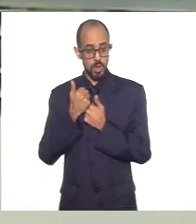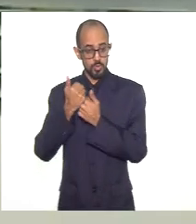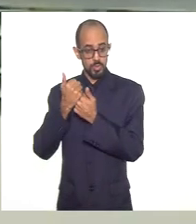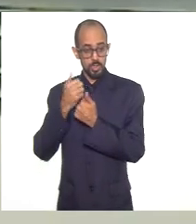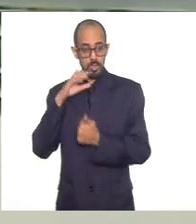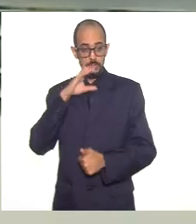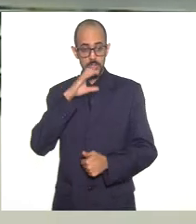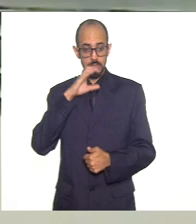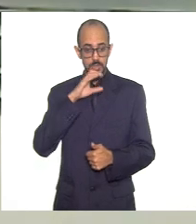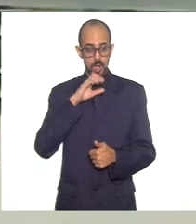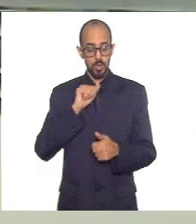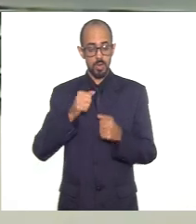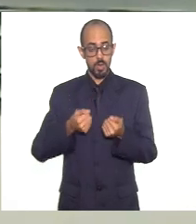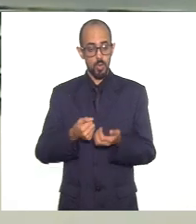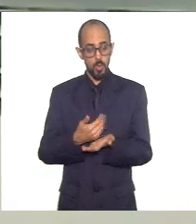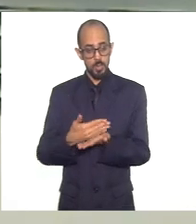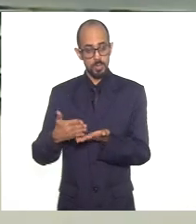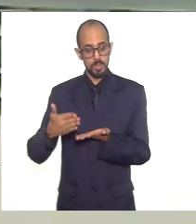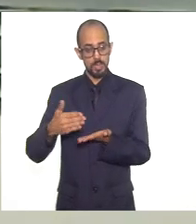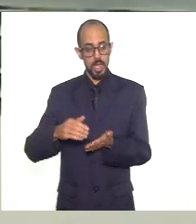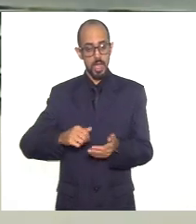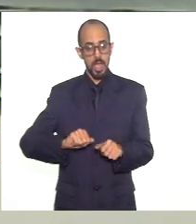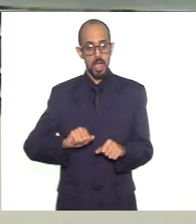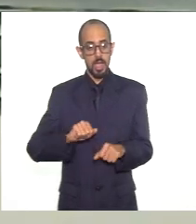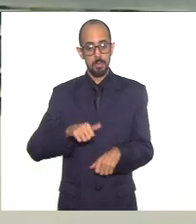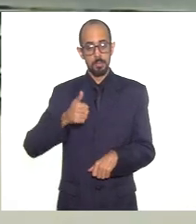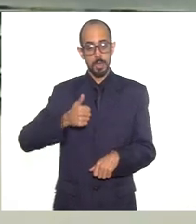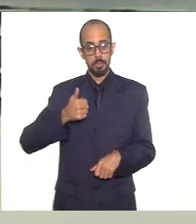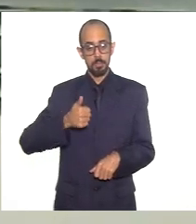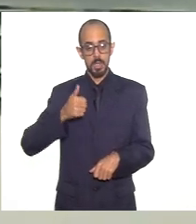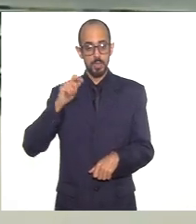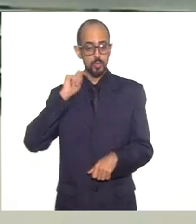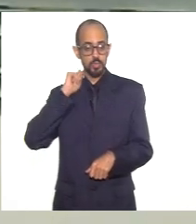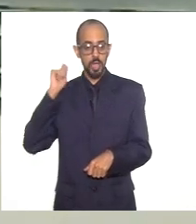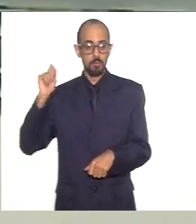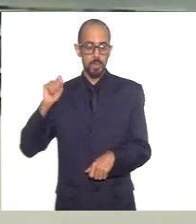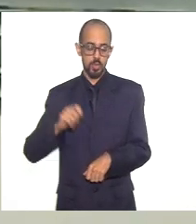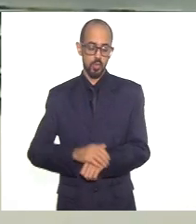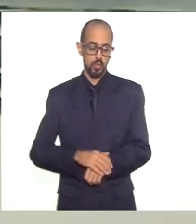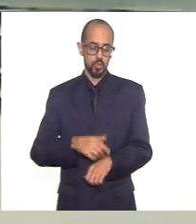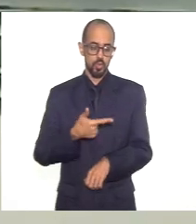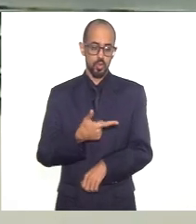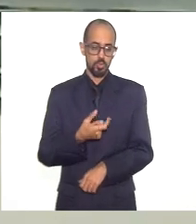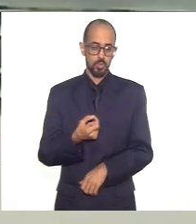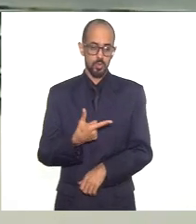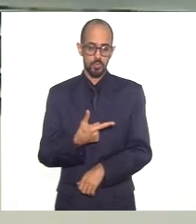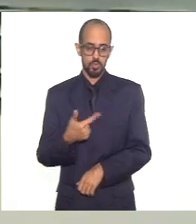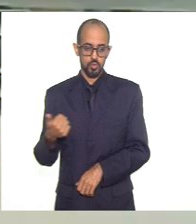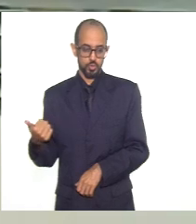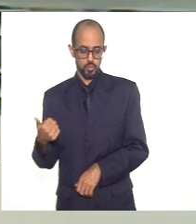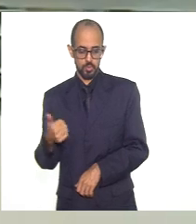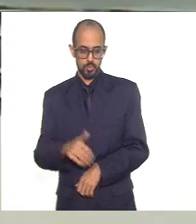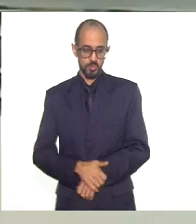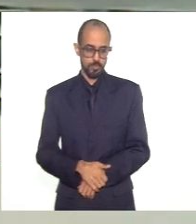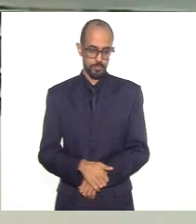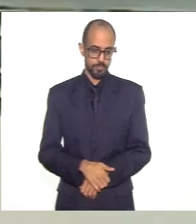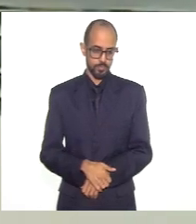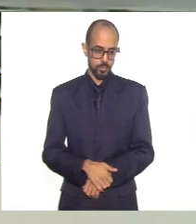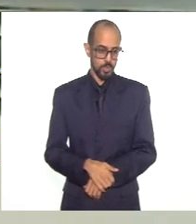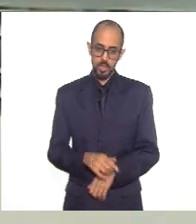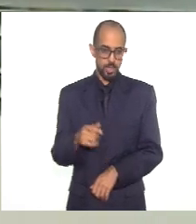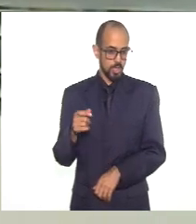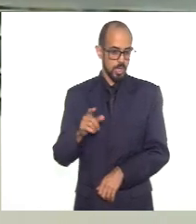a ser distribuído a partir de 1º de abril de 2021 e não